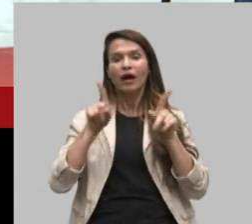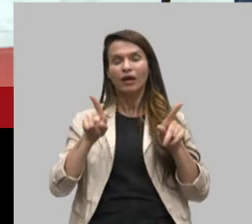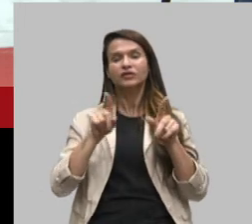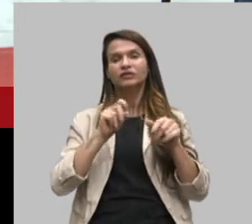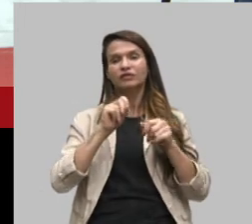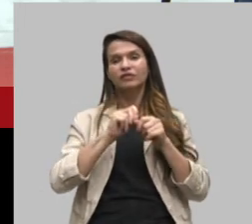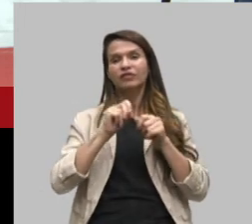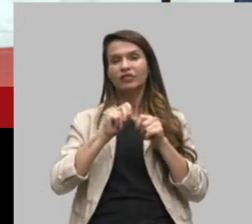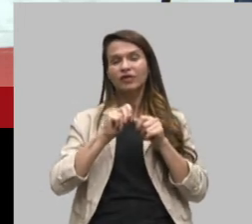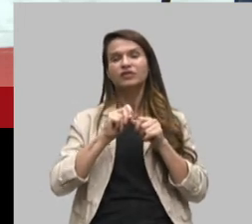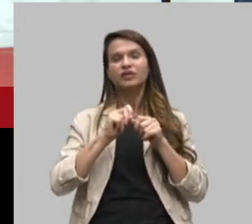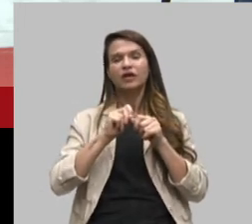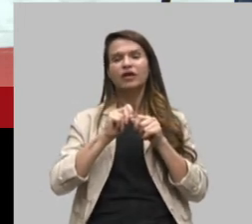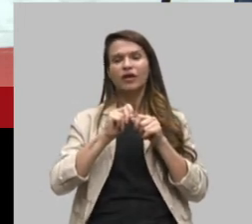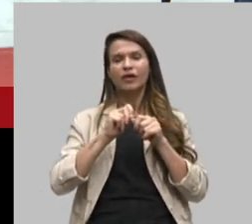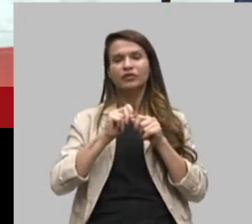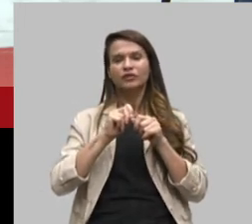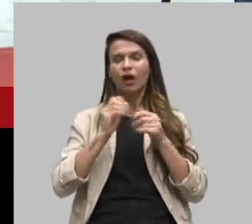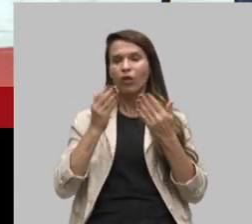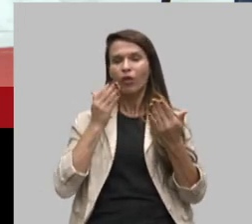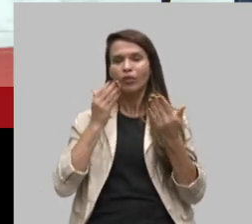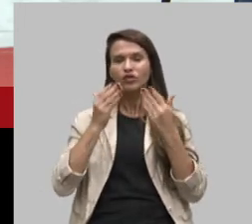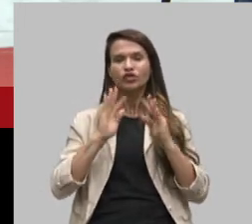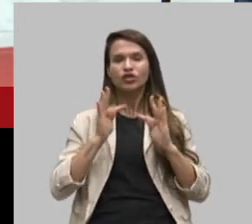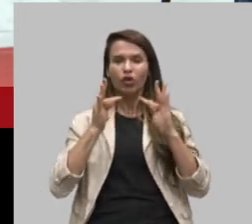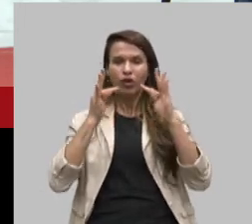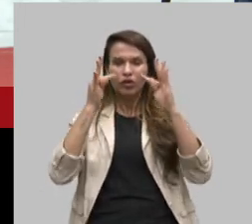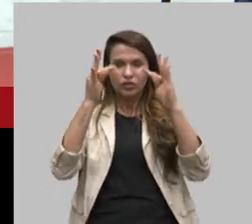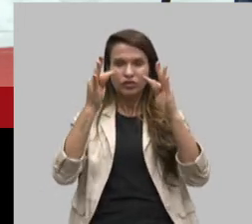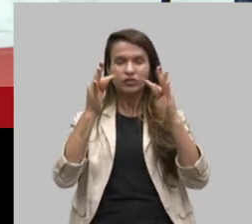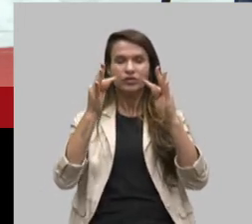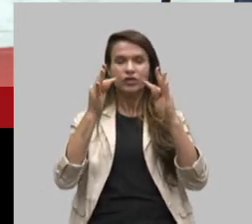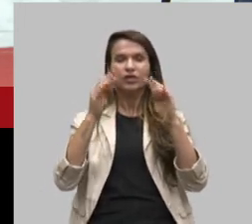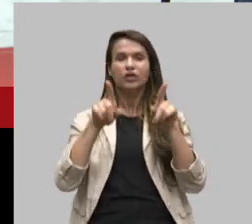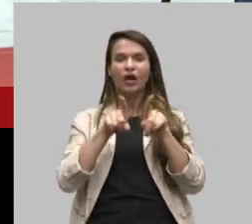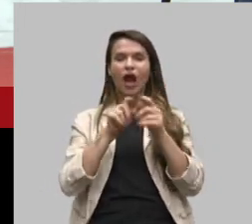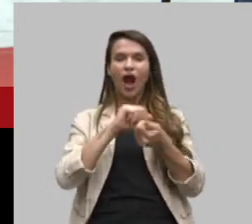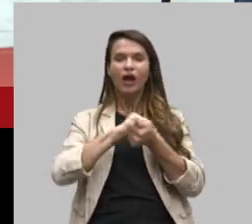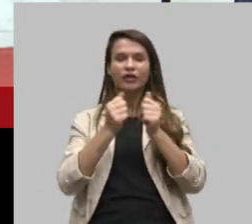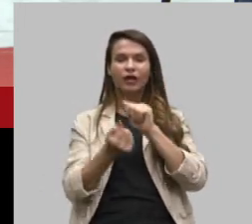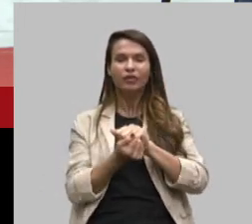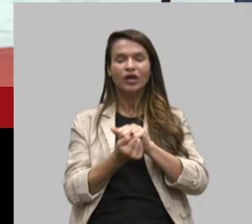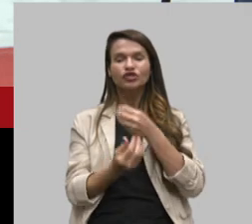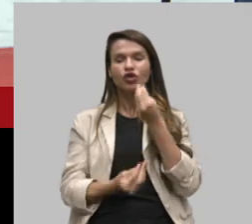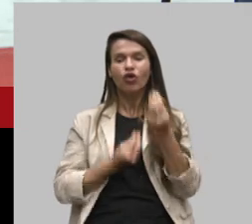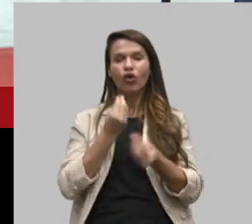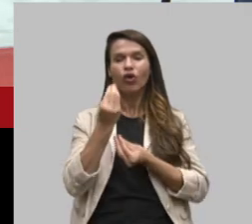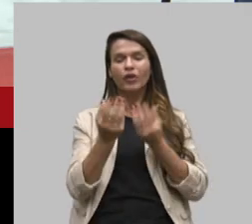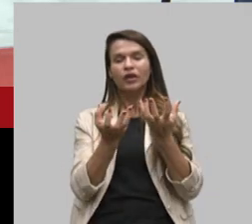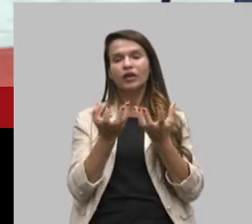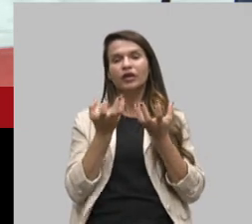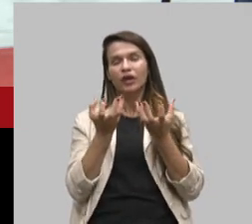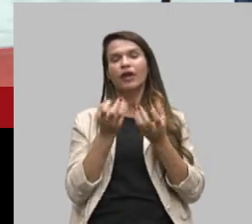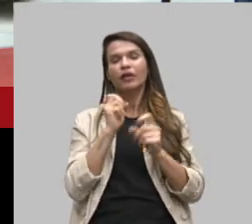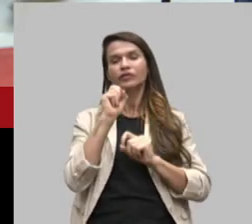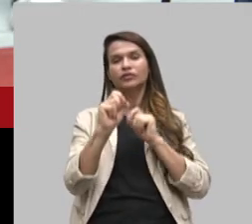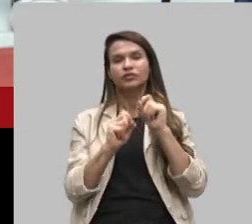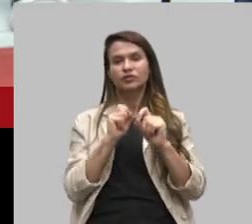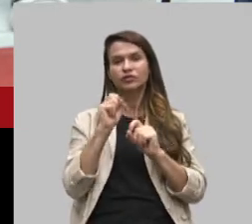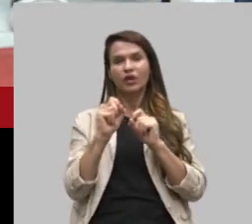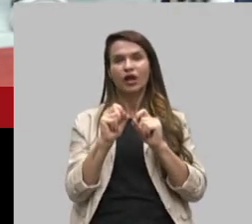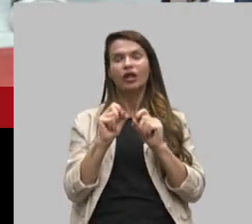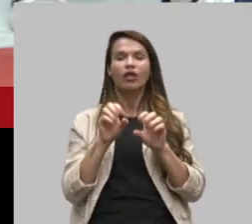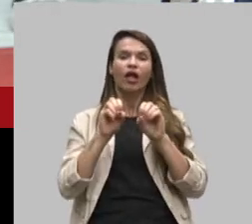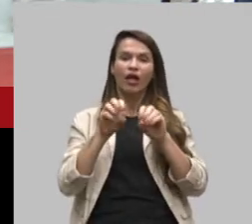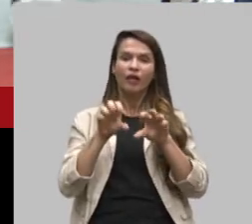promoção de tecnologias e ele se adapta a como você como ele quer tá dando a aula e